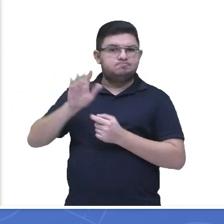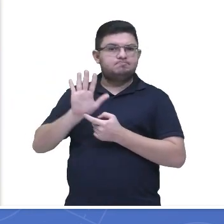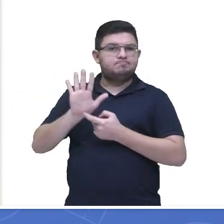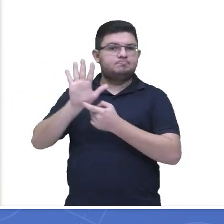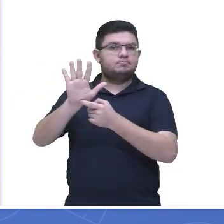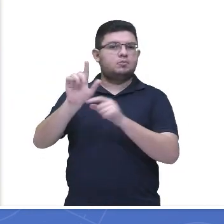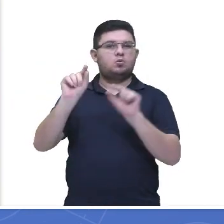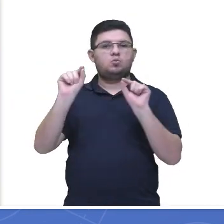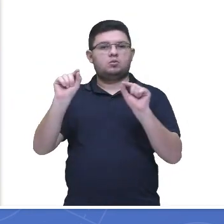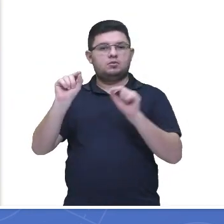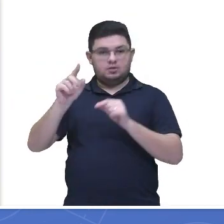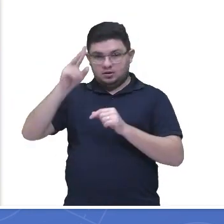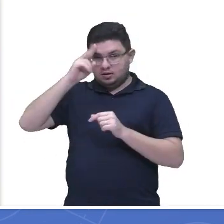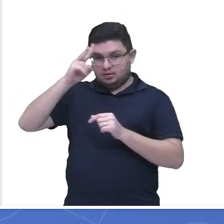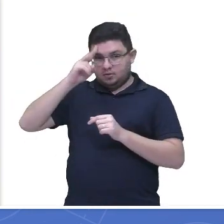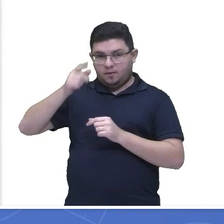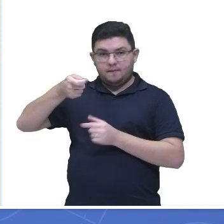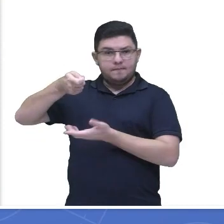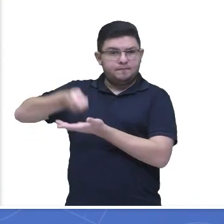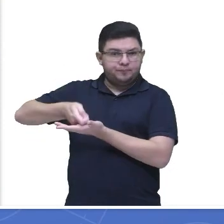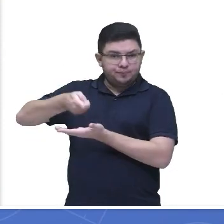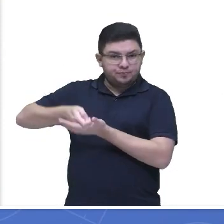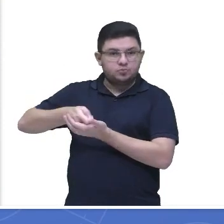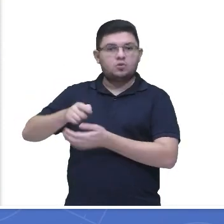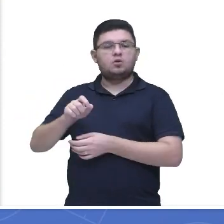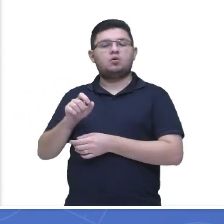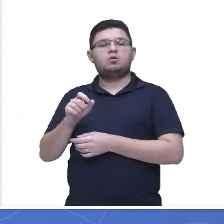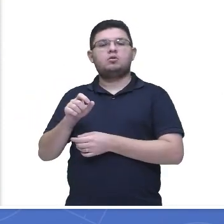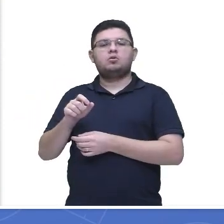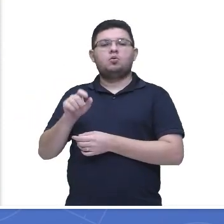obrigatoriamente, olha essa palavra, causa impacto, né?